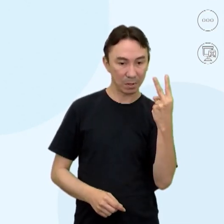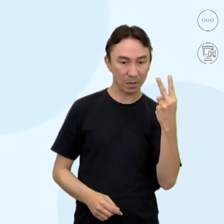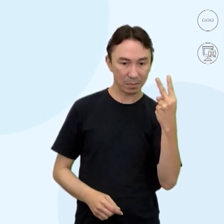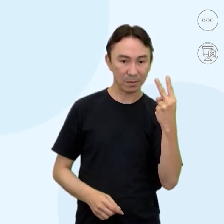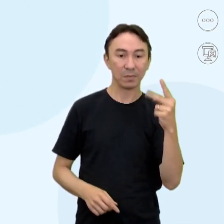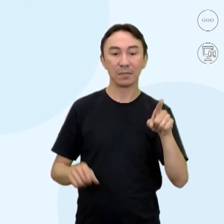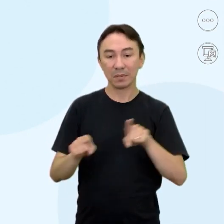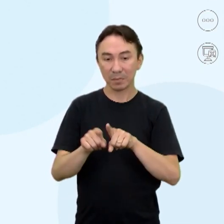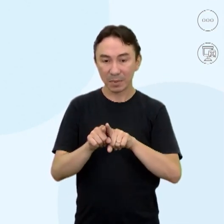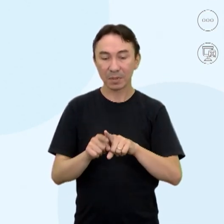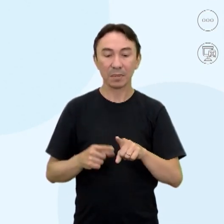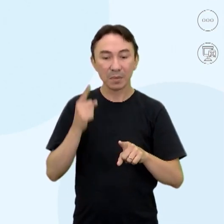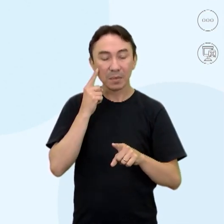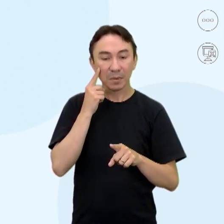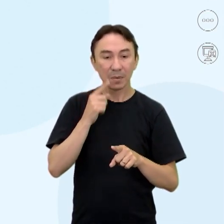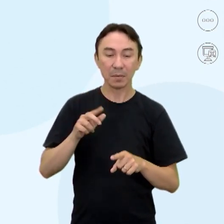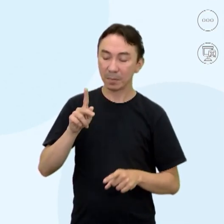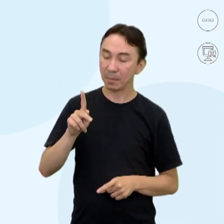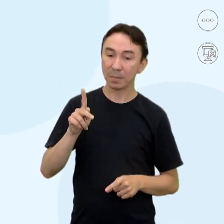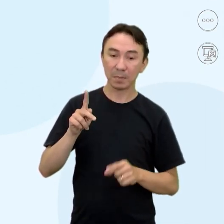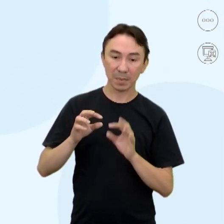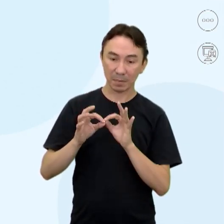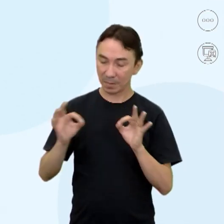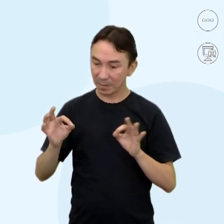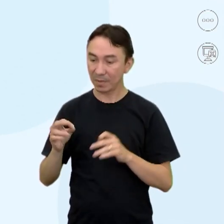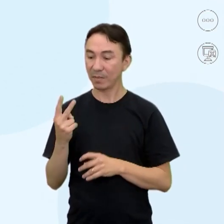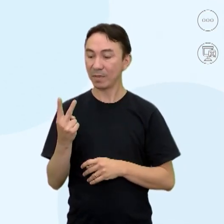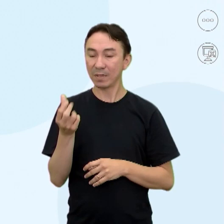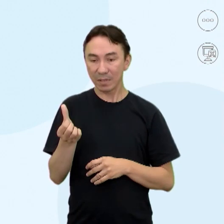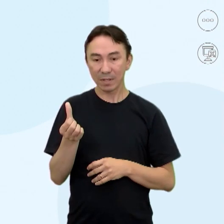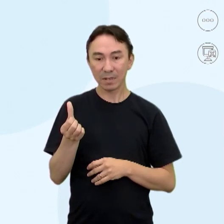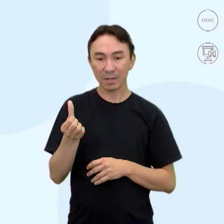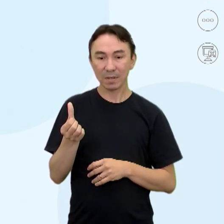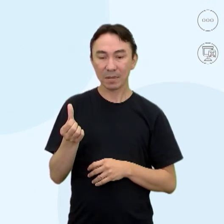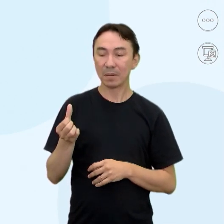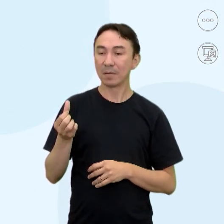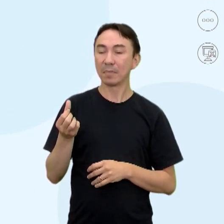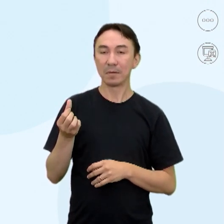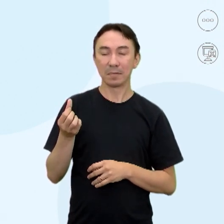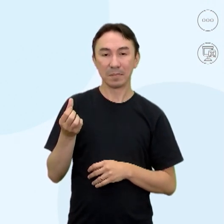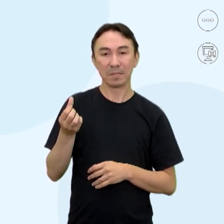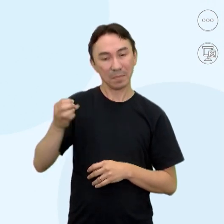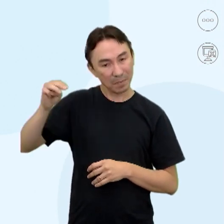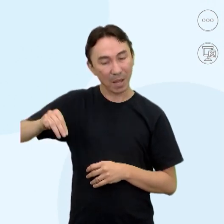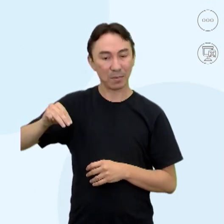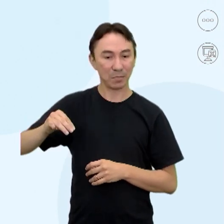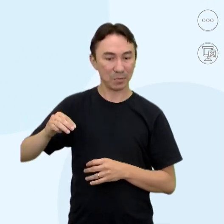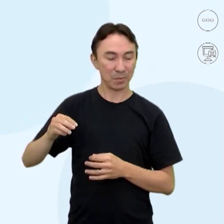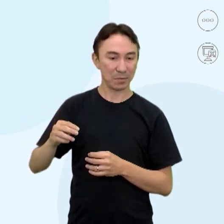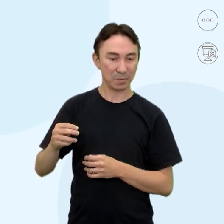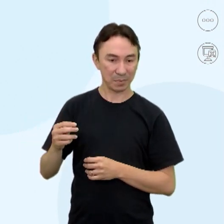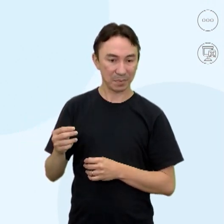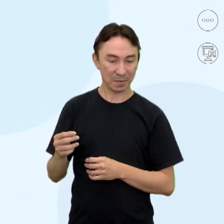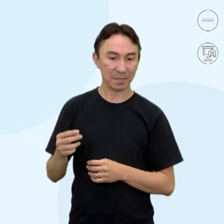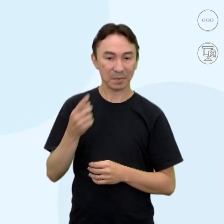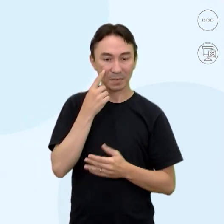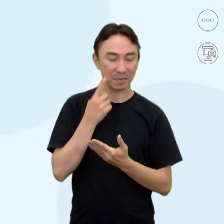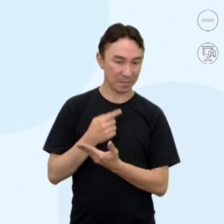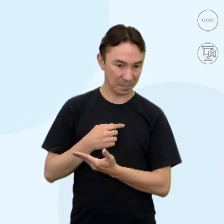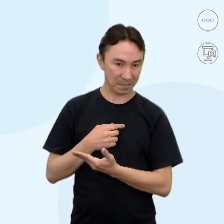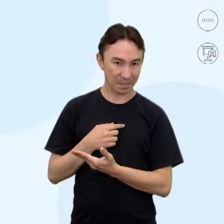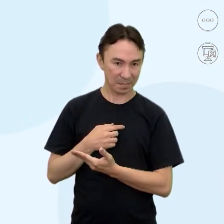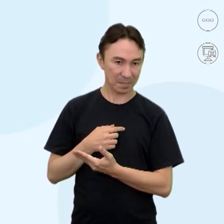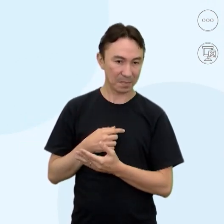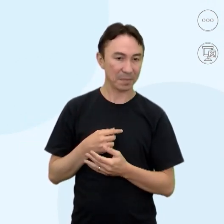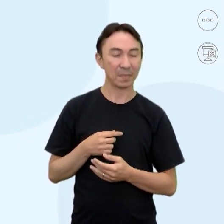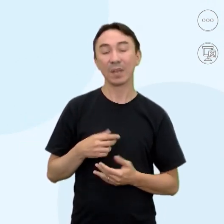26 metros quadrados. Este professor aí nem pensou muito, né? Ele já falou, olha, a área é 30 e o perímetro é